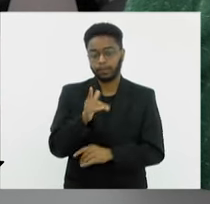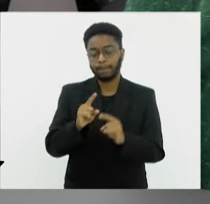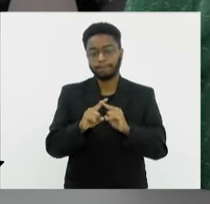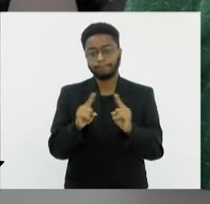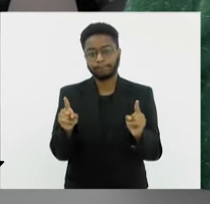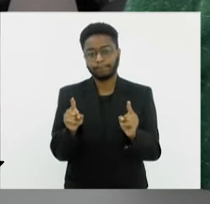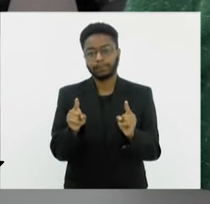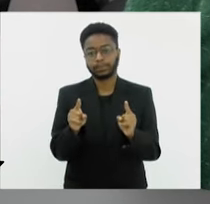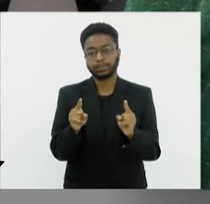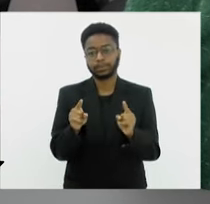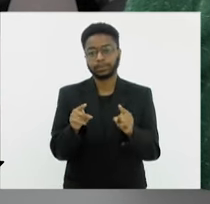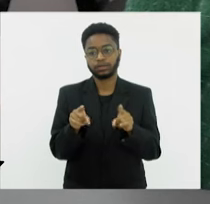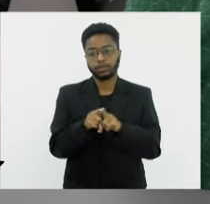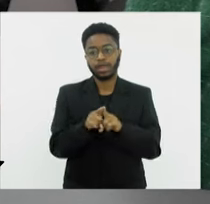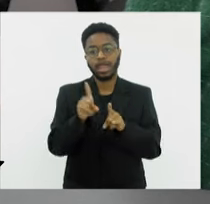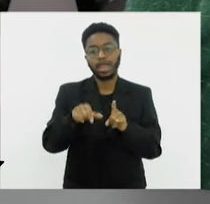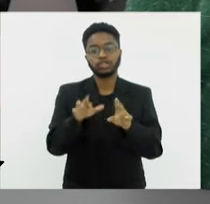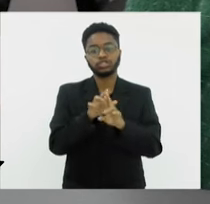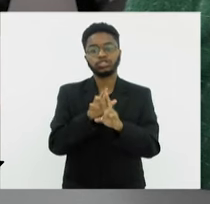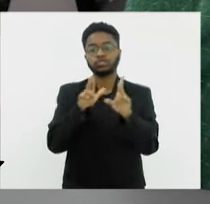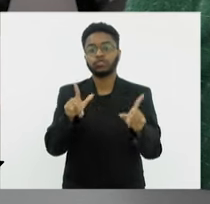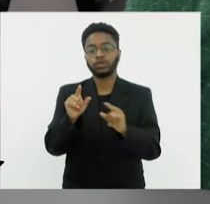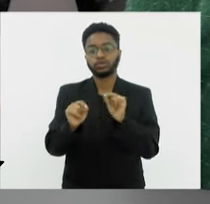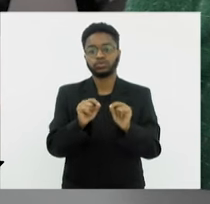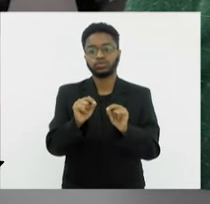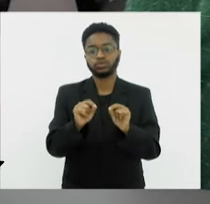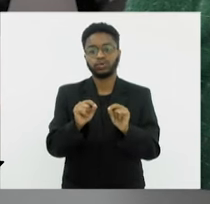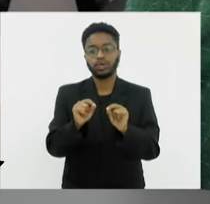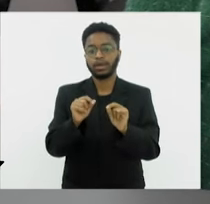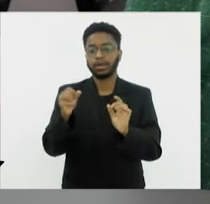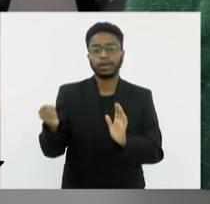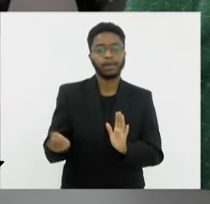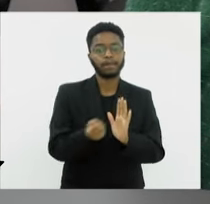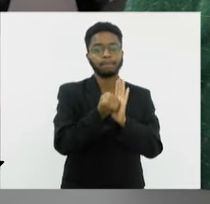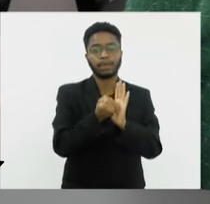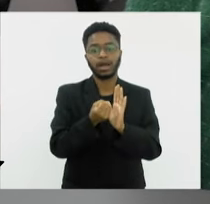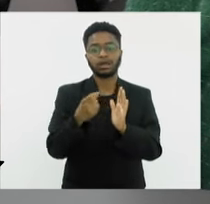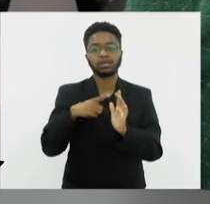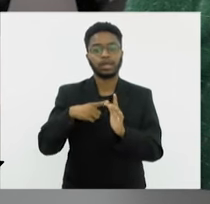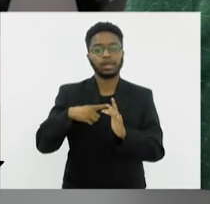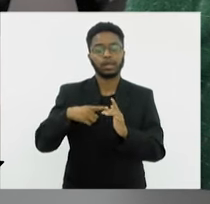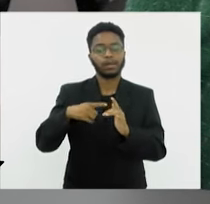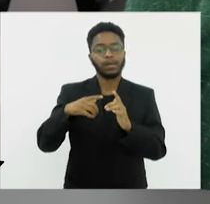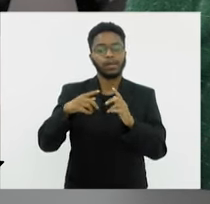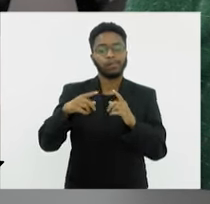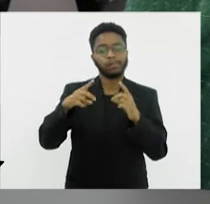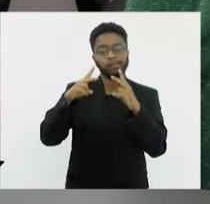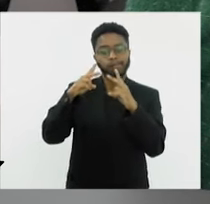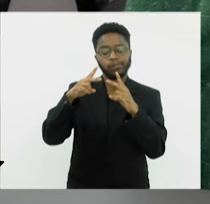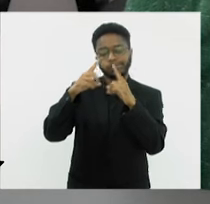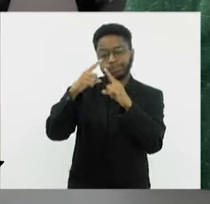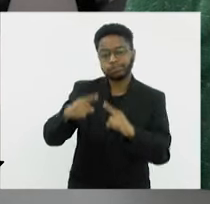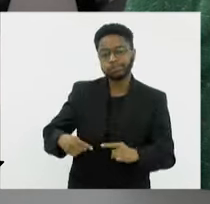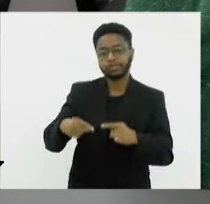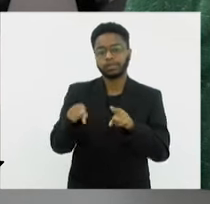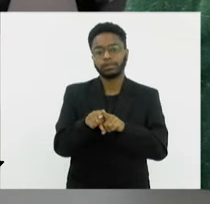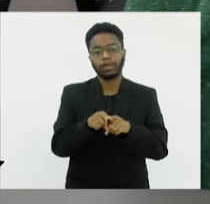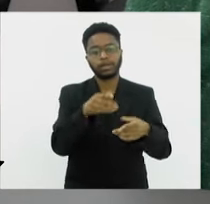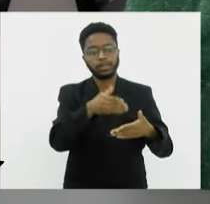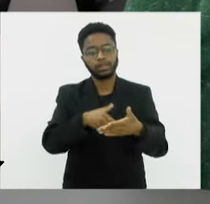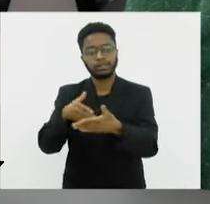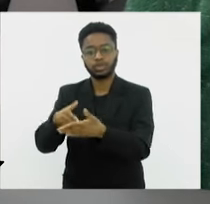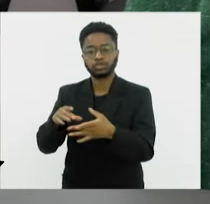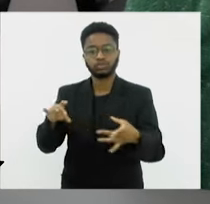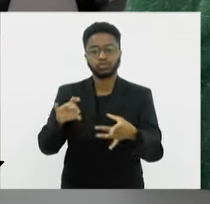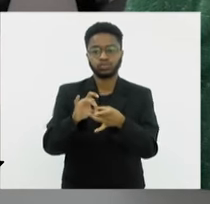isso é diferente de uma ruptura com marcos onde as tensões e os limites se dão dentro de um combinado,